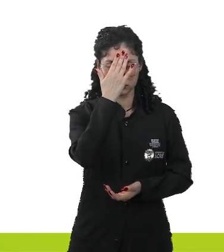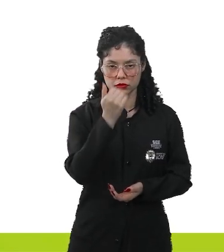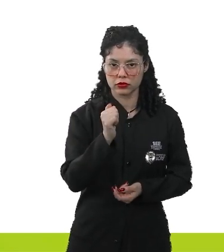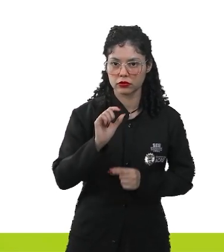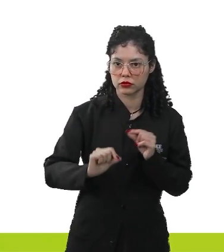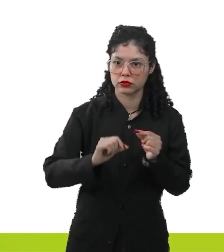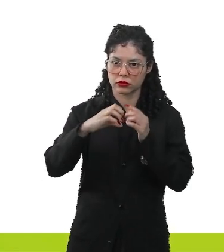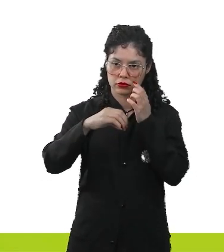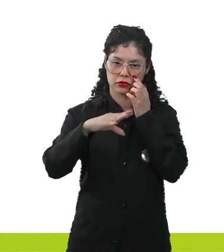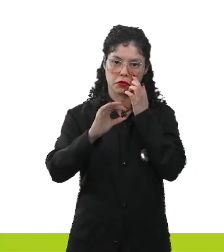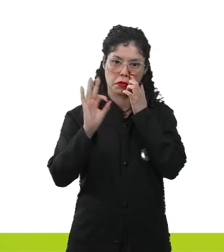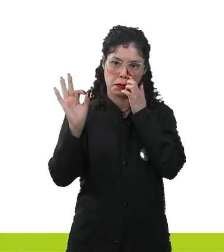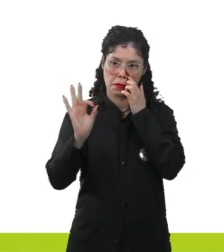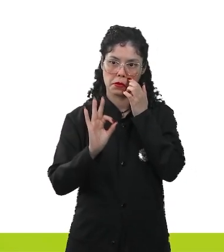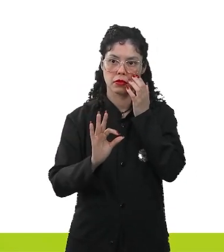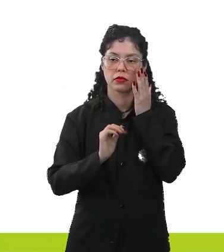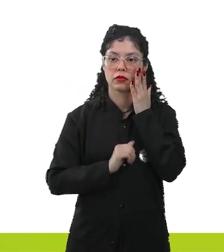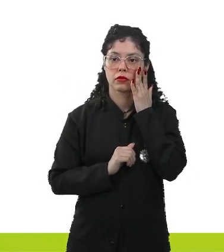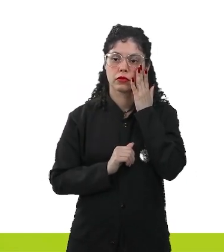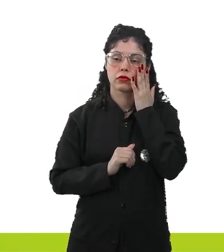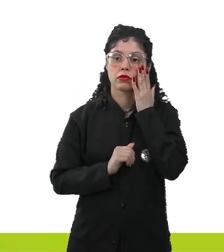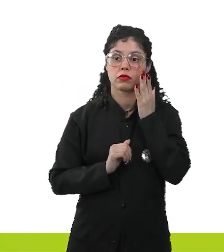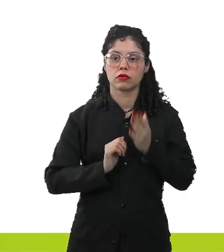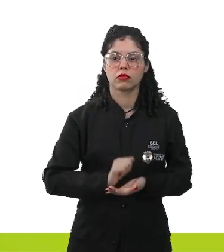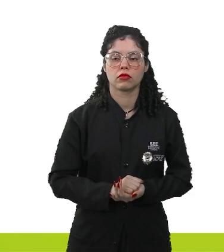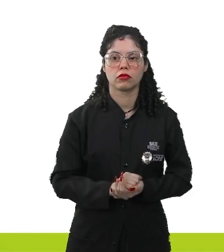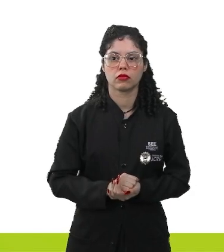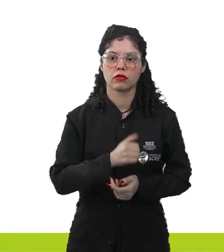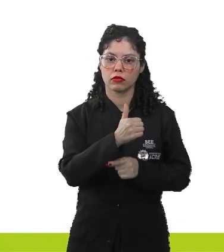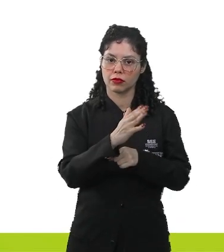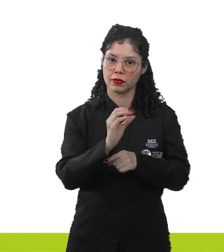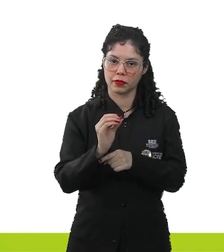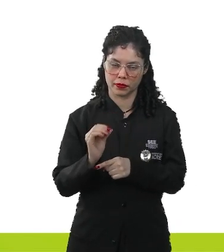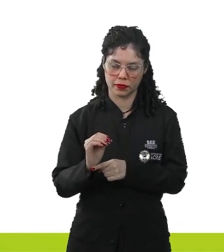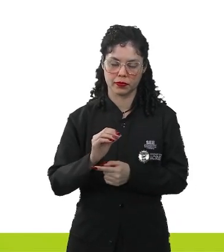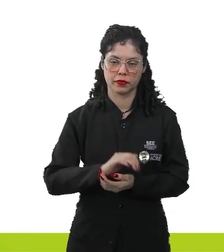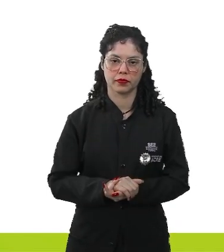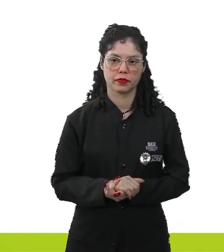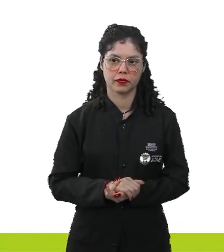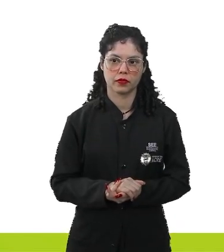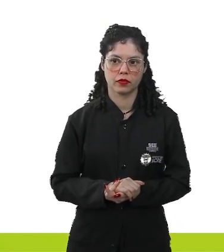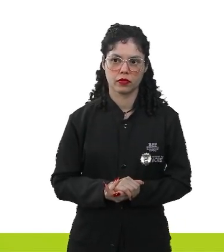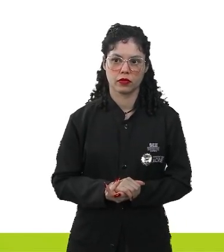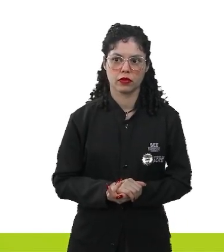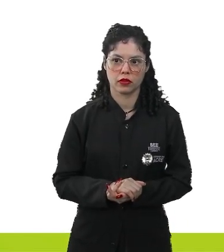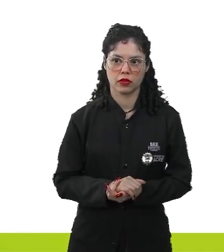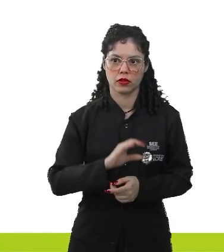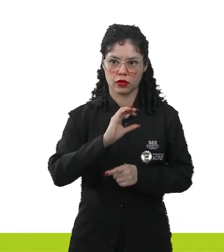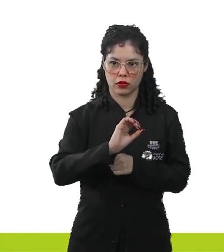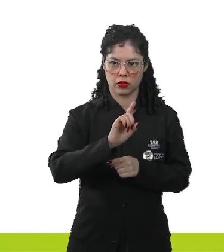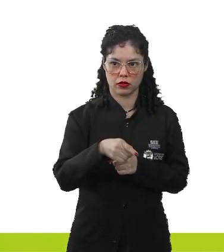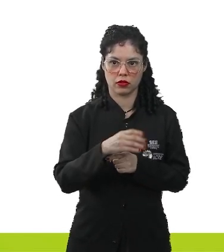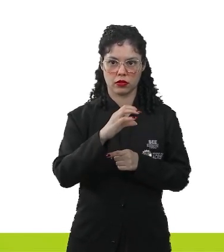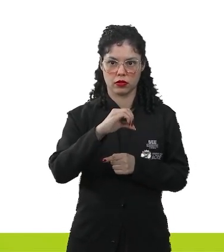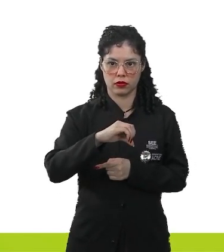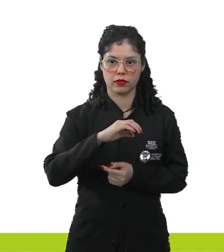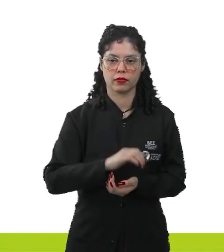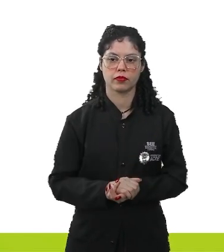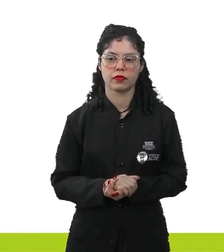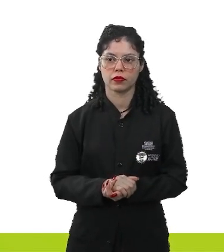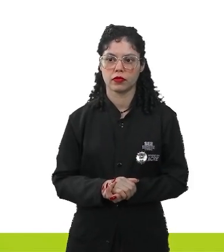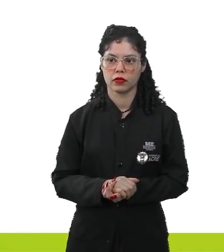que 90% é 90 por 100. Isso é igual a 0,9.